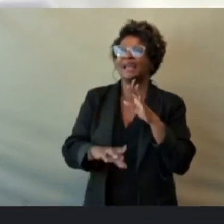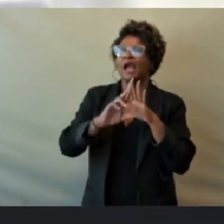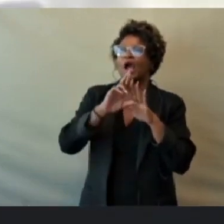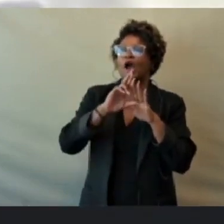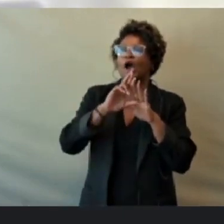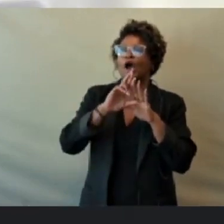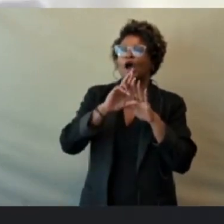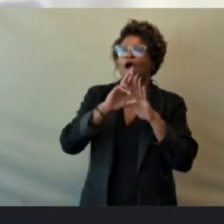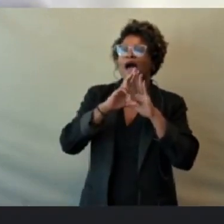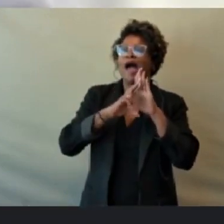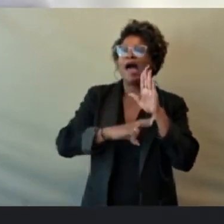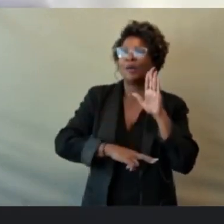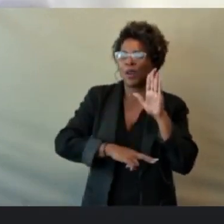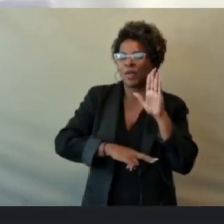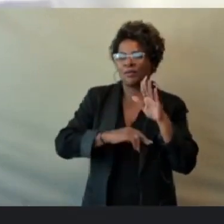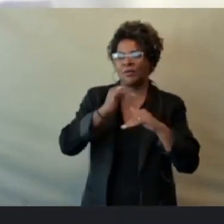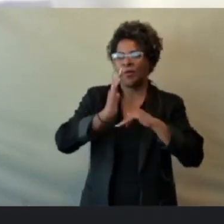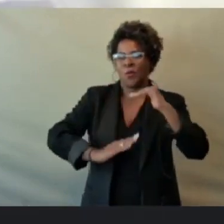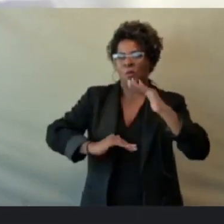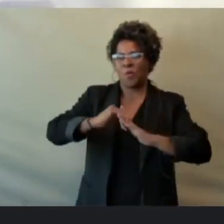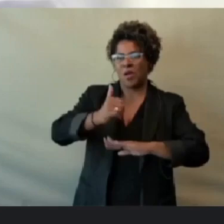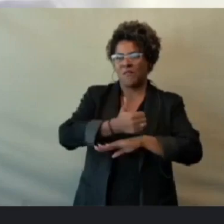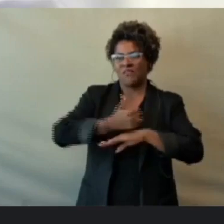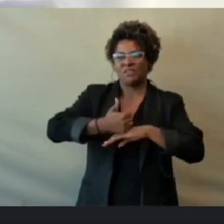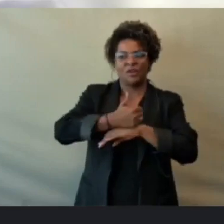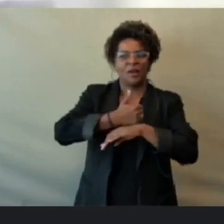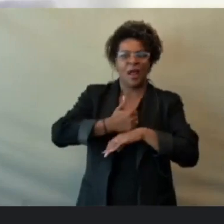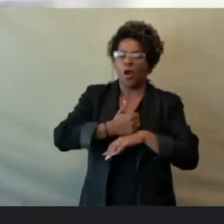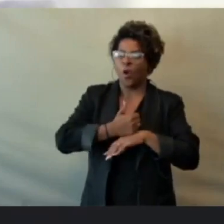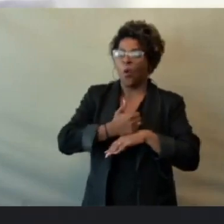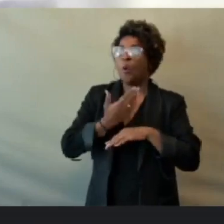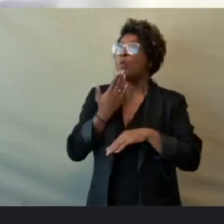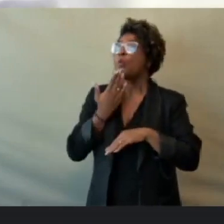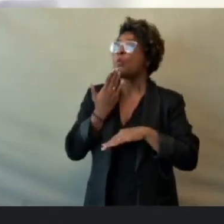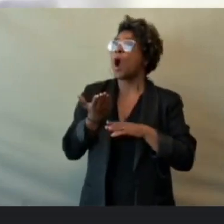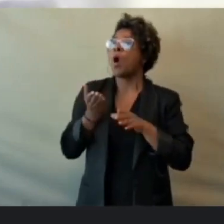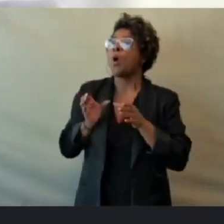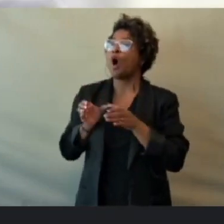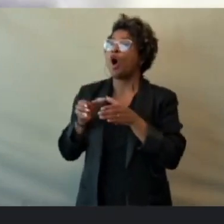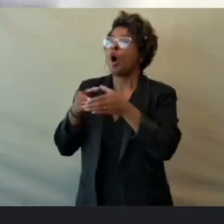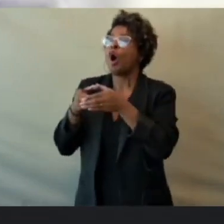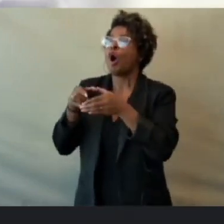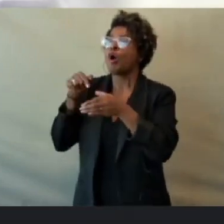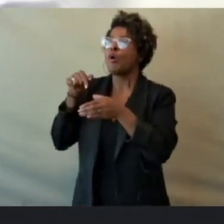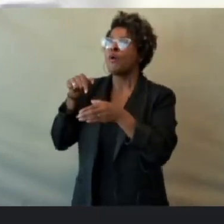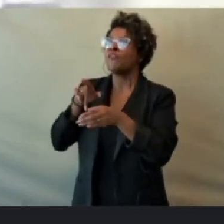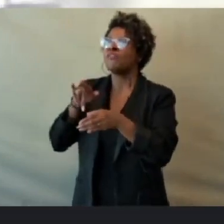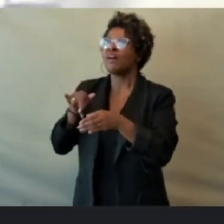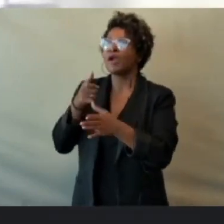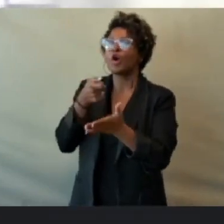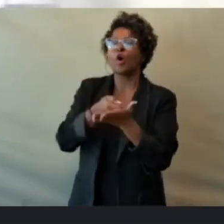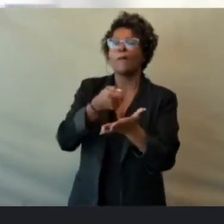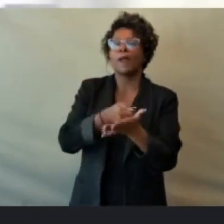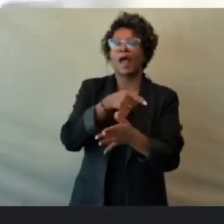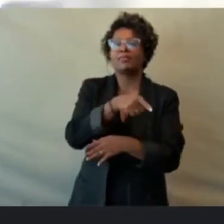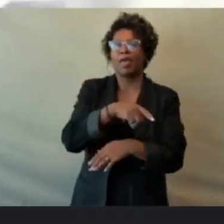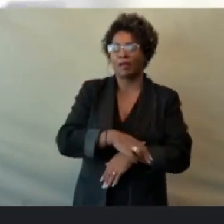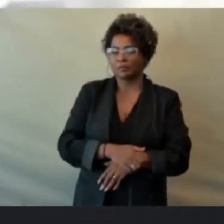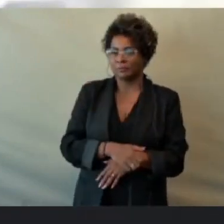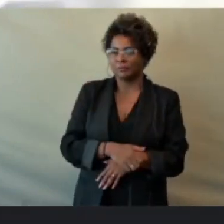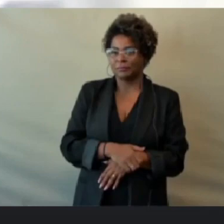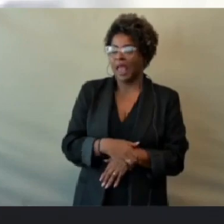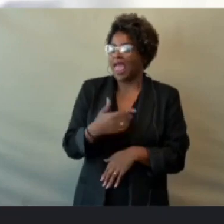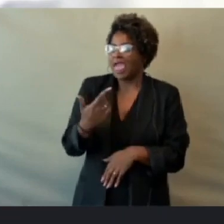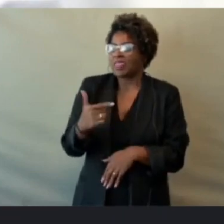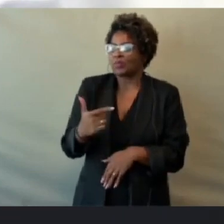tampouco para ser cobrado caso fale na sua prestação de serviço então essa é uma realidade que a gente precisa enfrentar